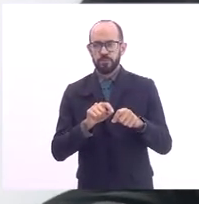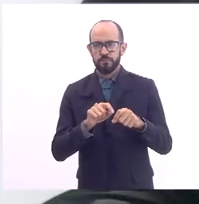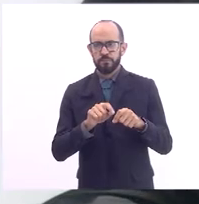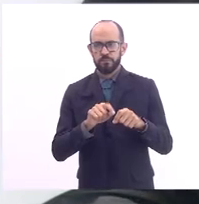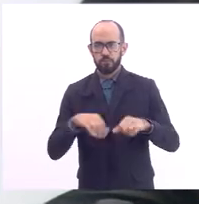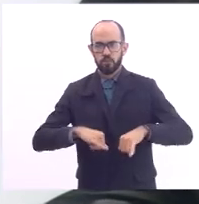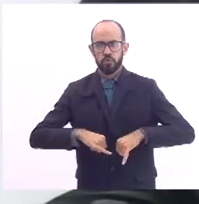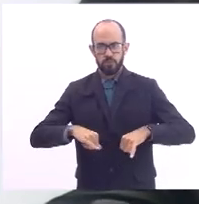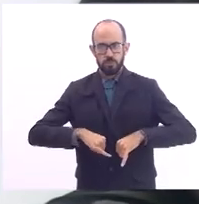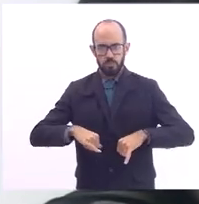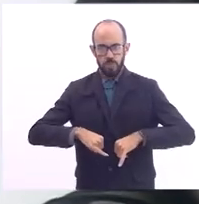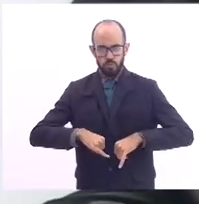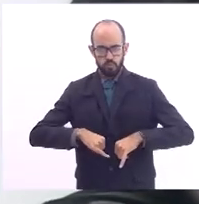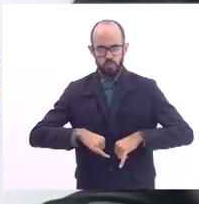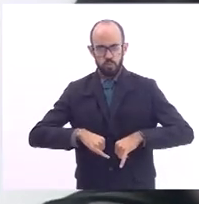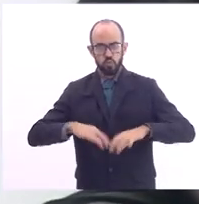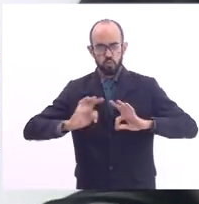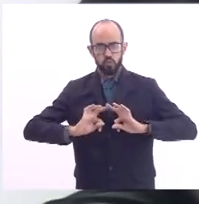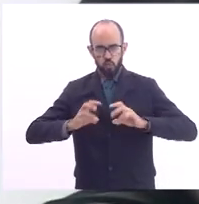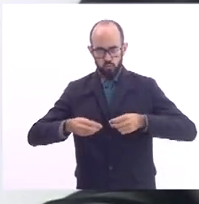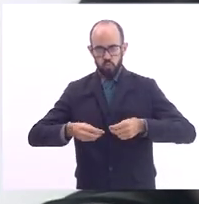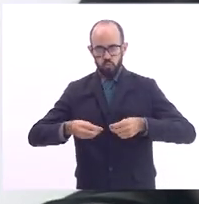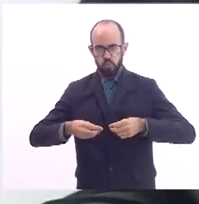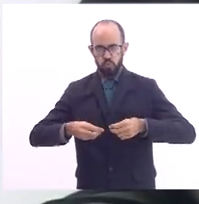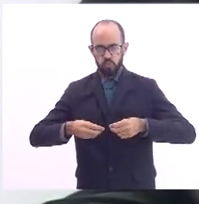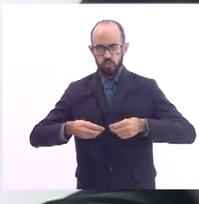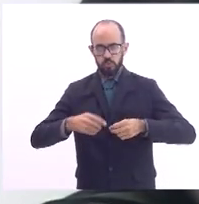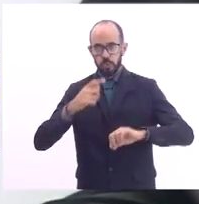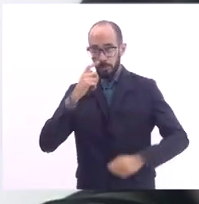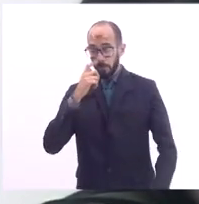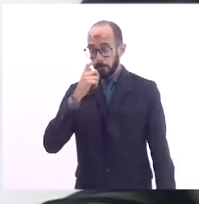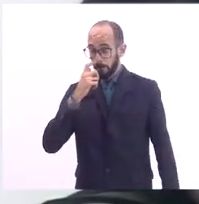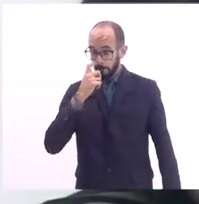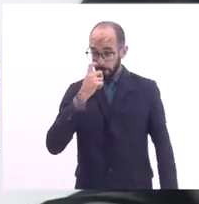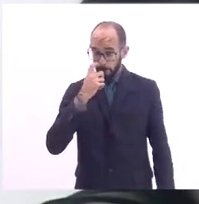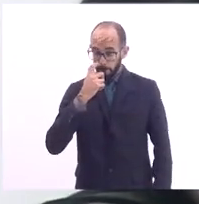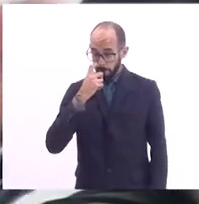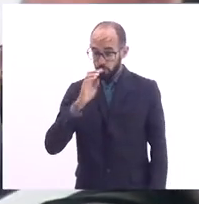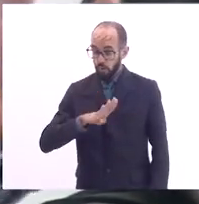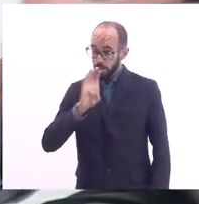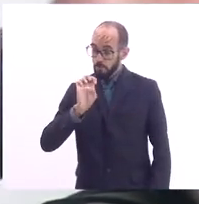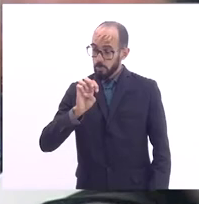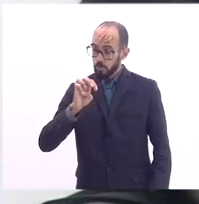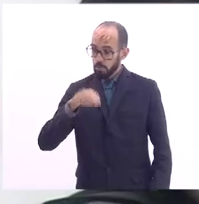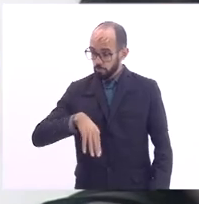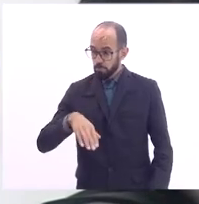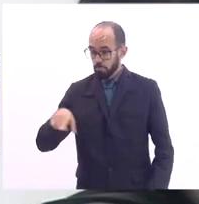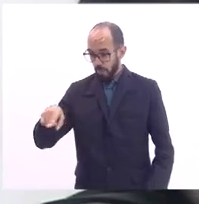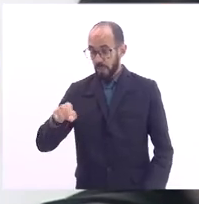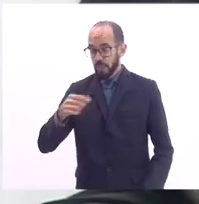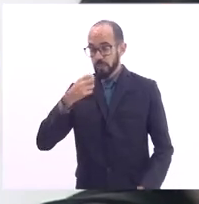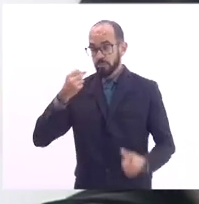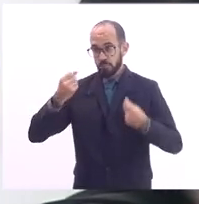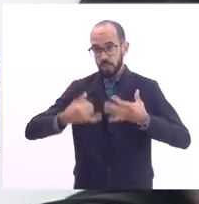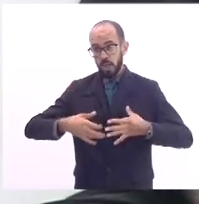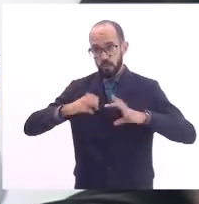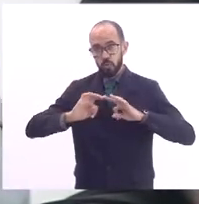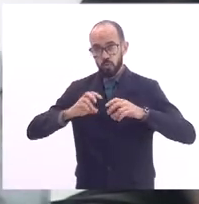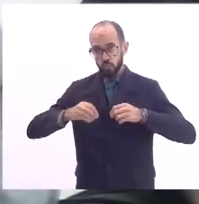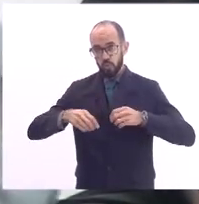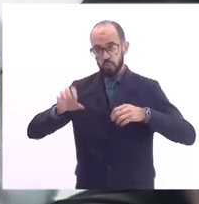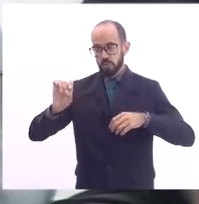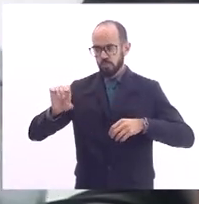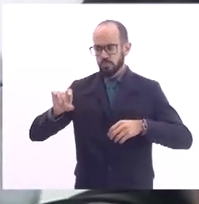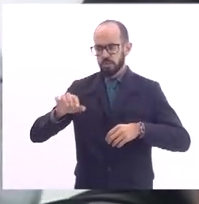o sofrimento, né, de todos, muito bem passado por todos aqui, especialmente pelo Felipe